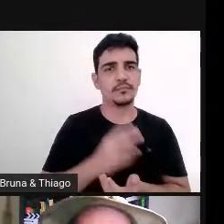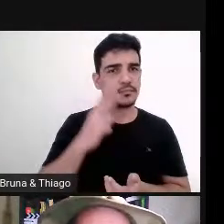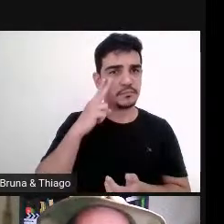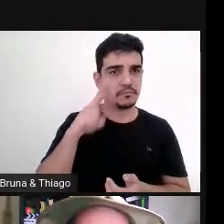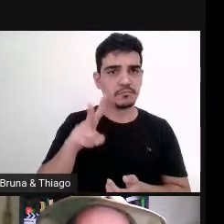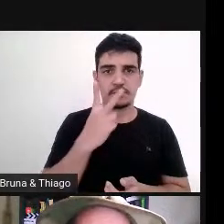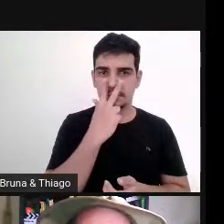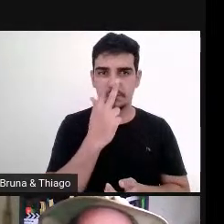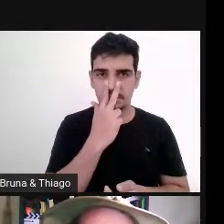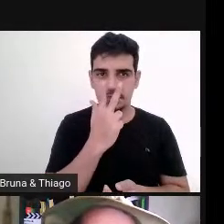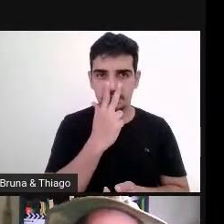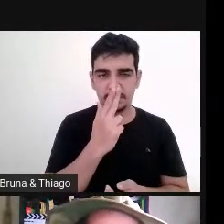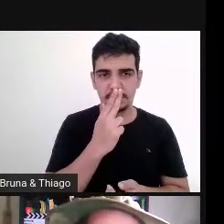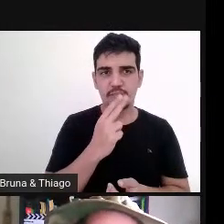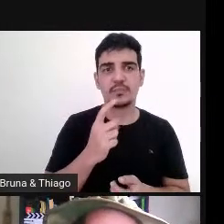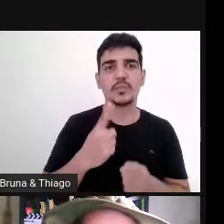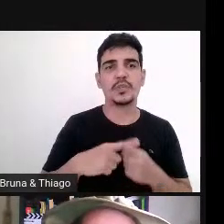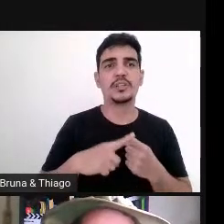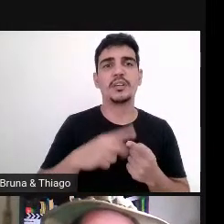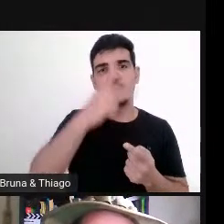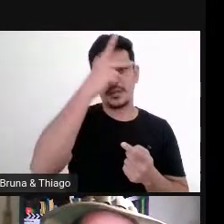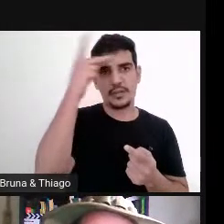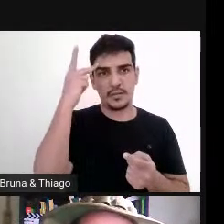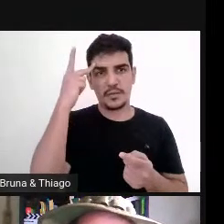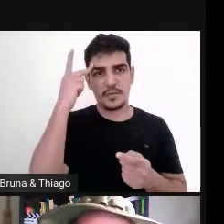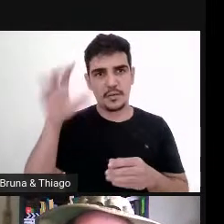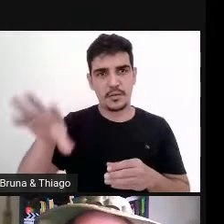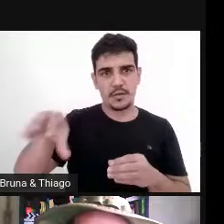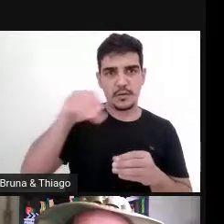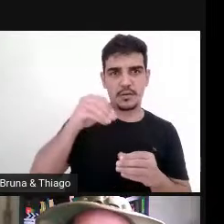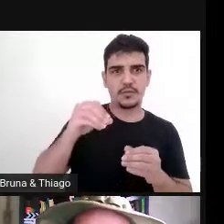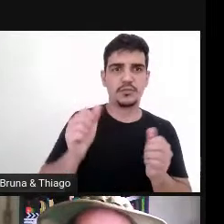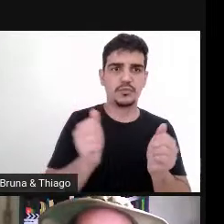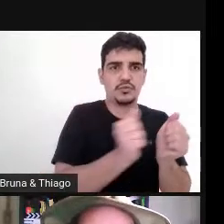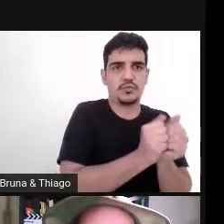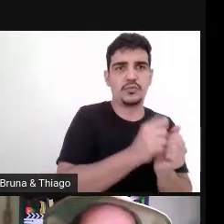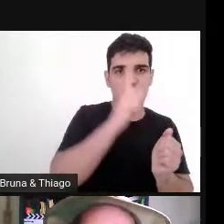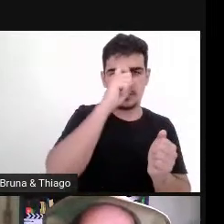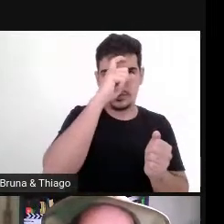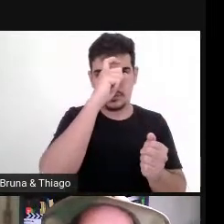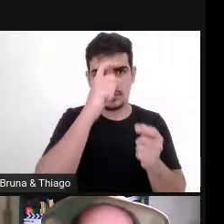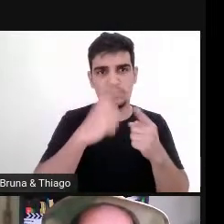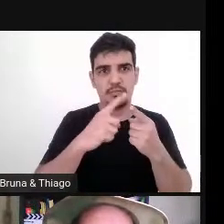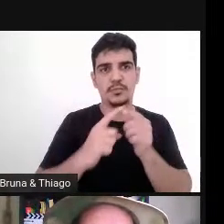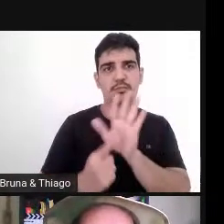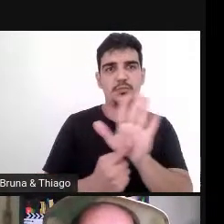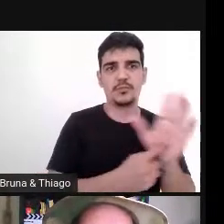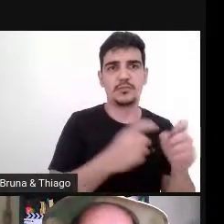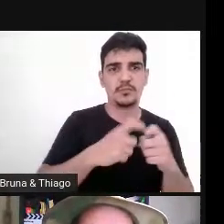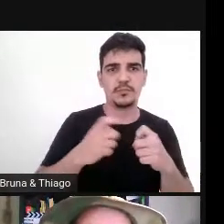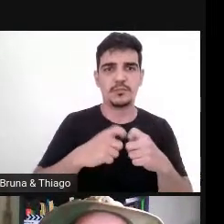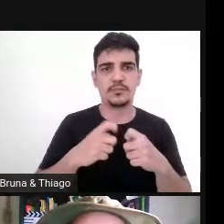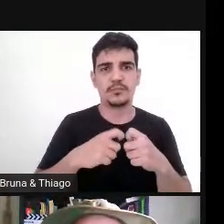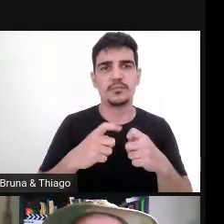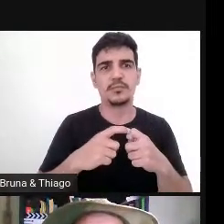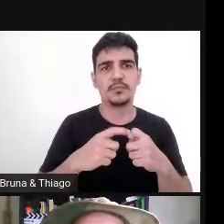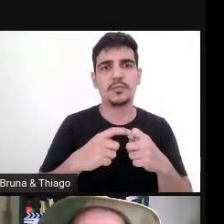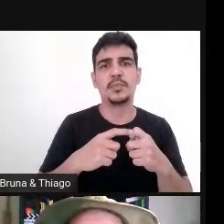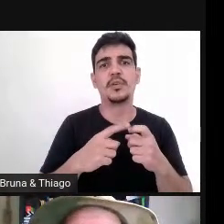paciente leva a cobra para o hospital. Essa daqui alguém achou atropelada na estrada. E esse chocalho aqui deu dor de cabeça para os bombeiros. Eles